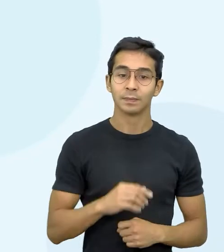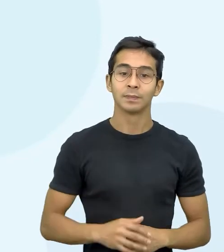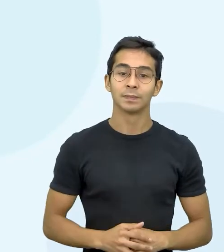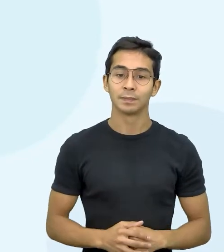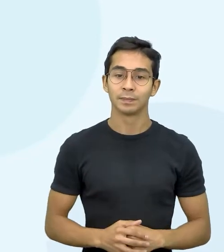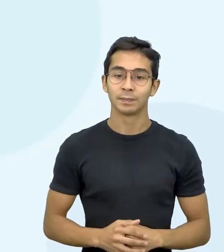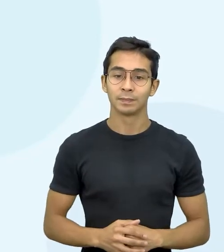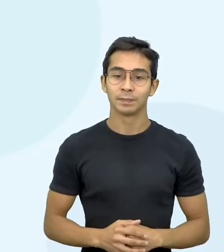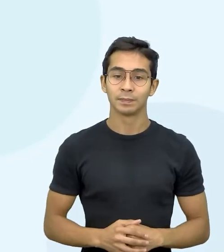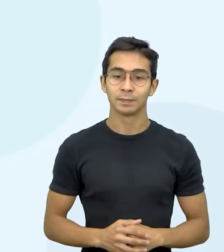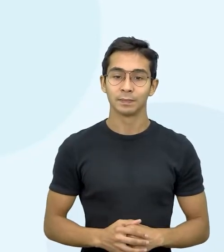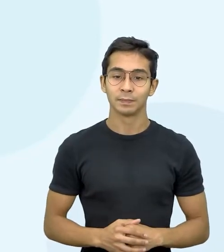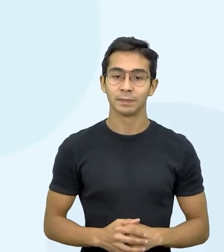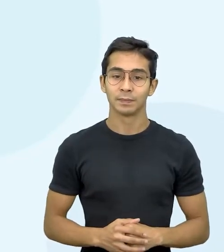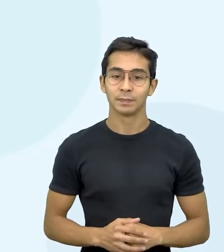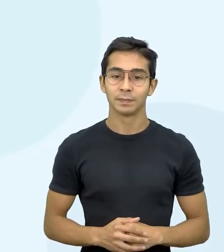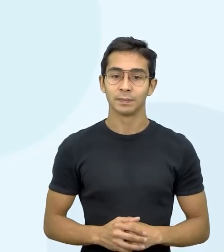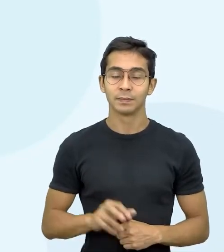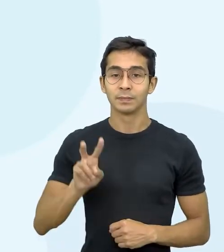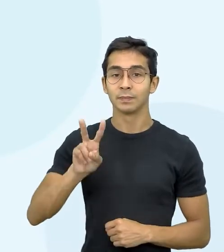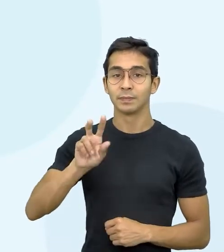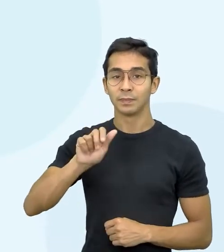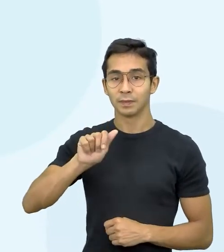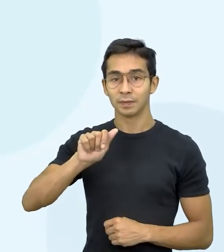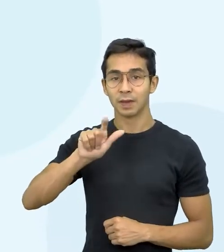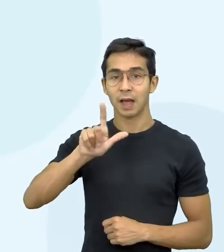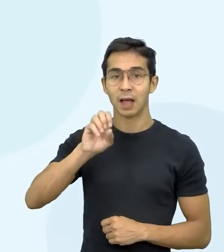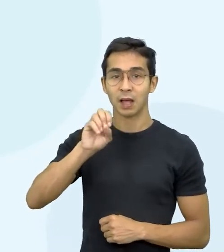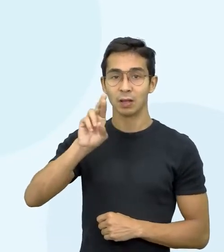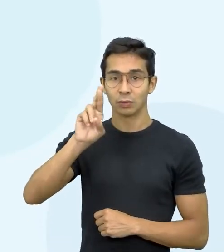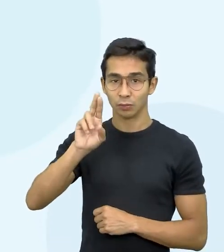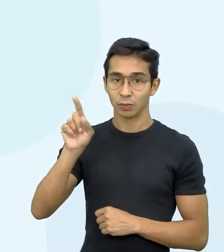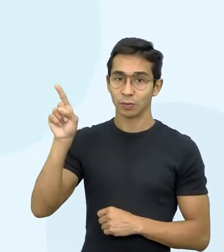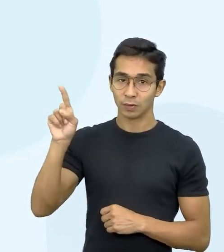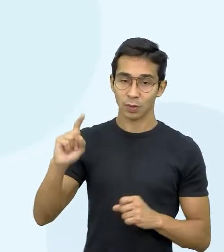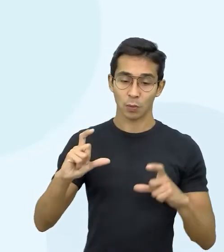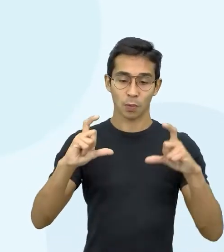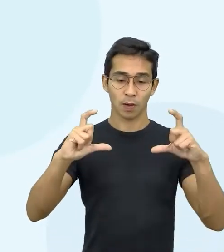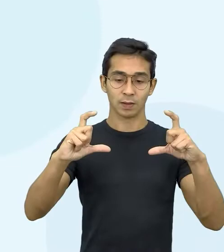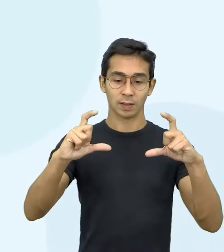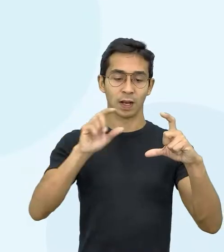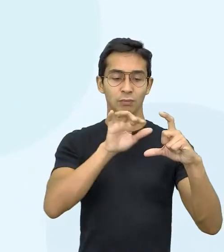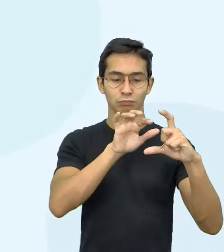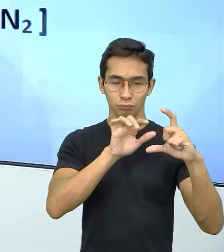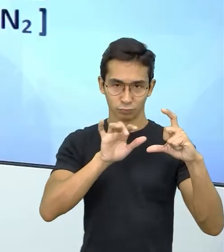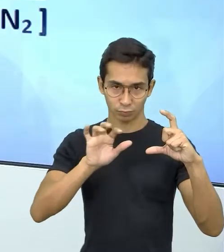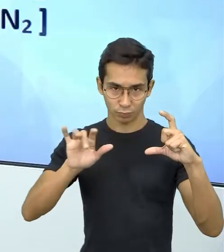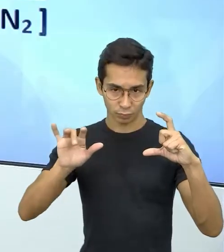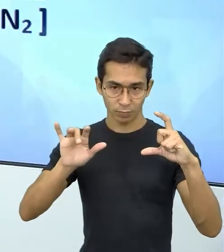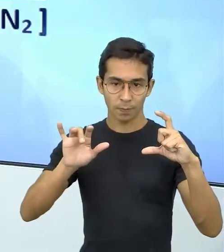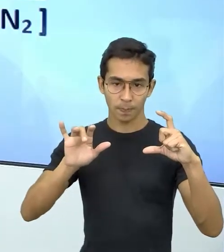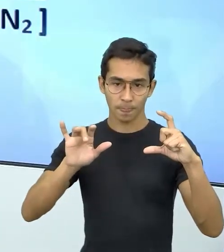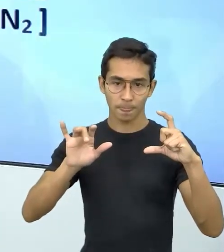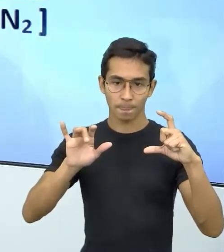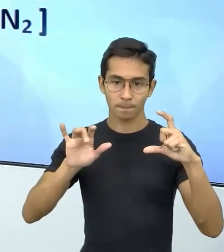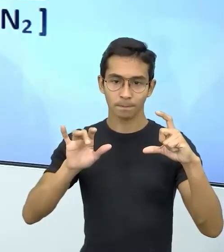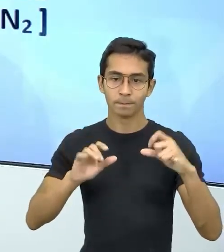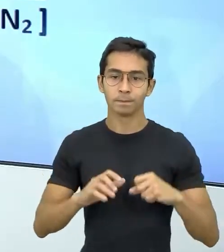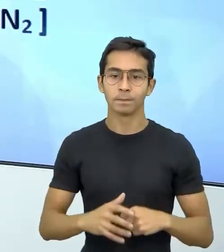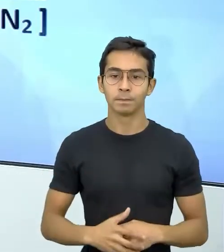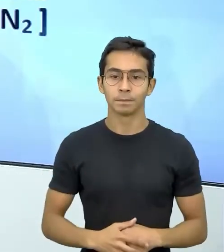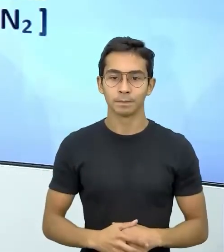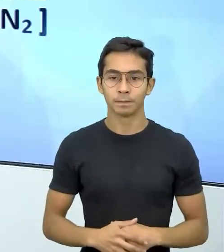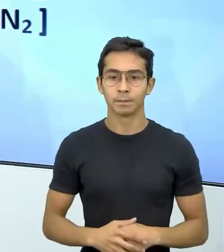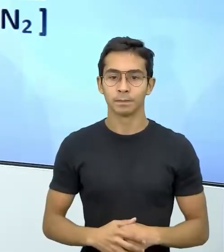vim aqui, peguei esses valores que estão aqui, coloquei dentro de quadrado também, certo? Peguei esse 3 que está aqui na frente e elevei